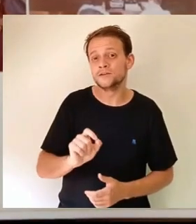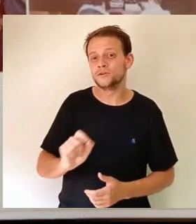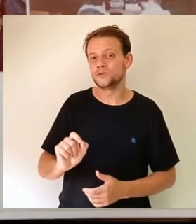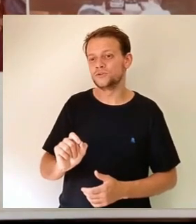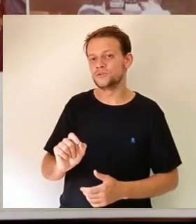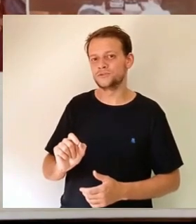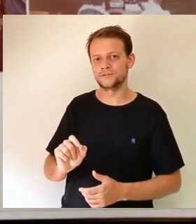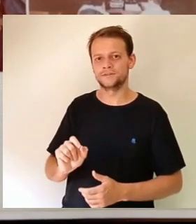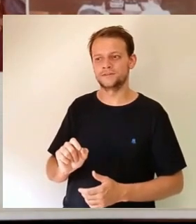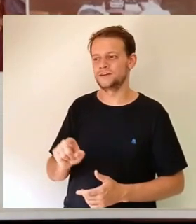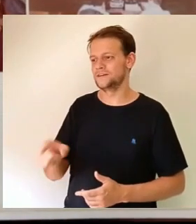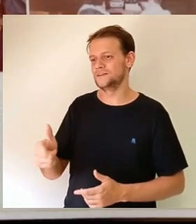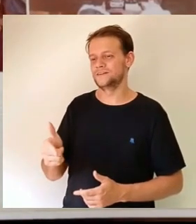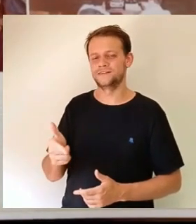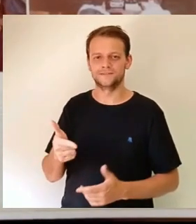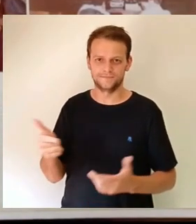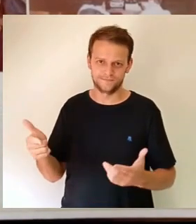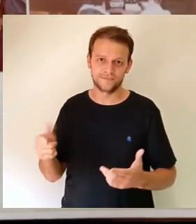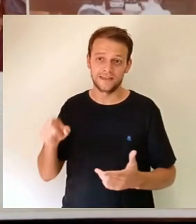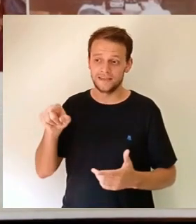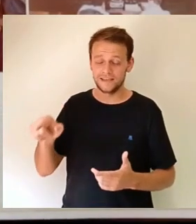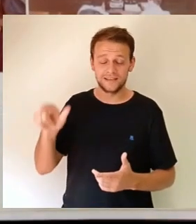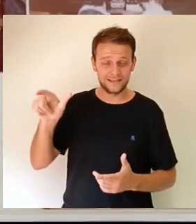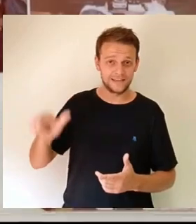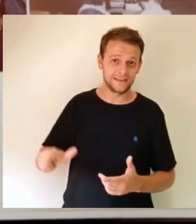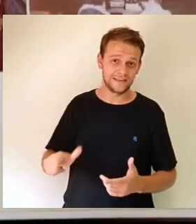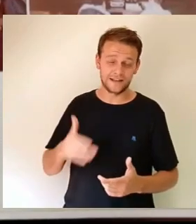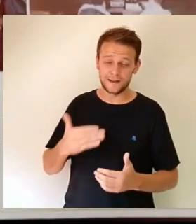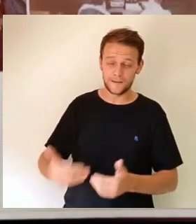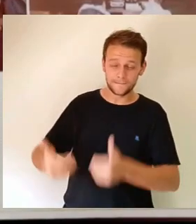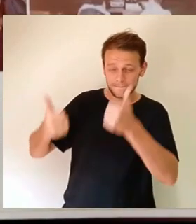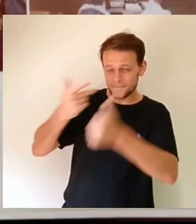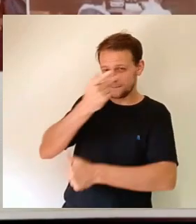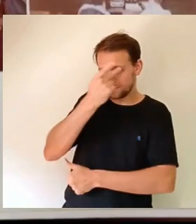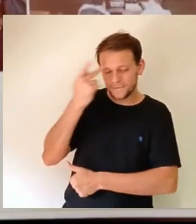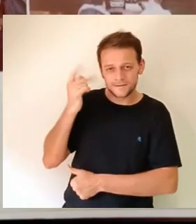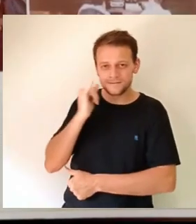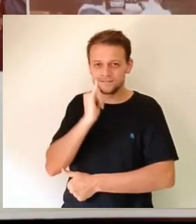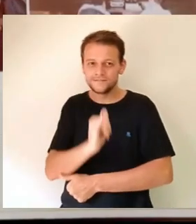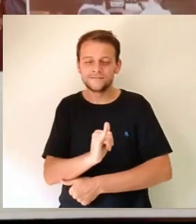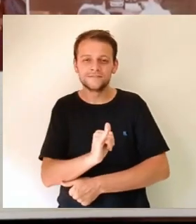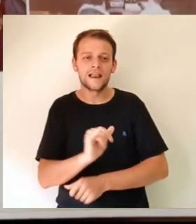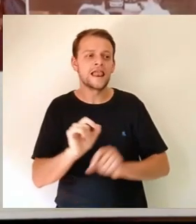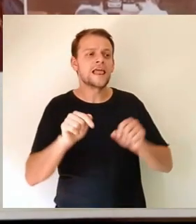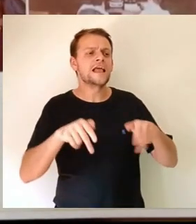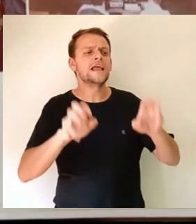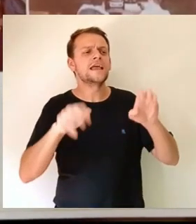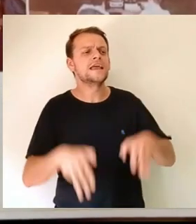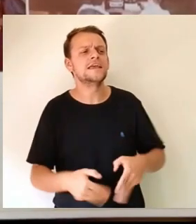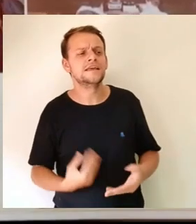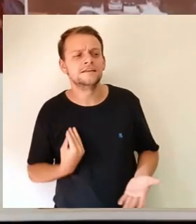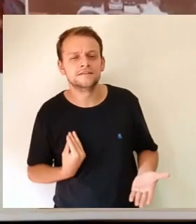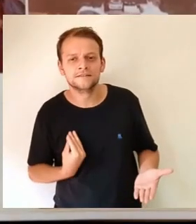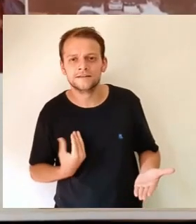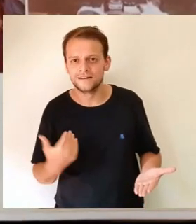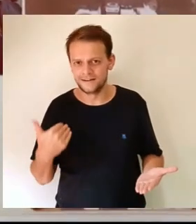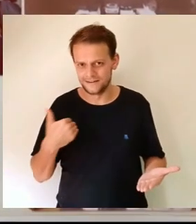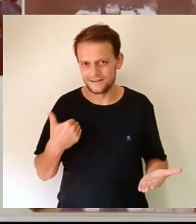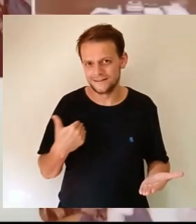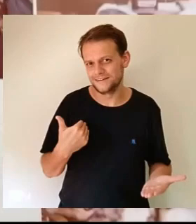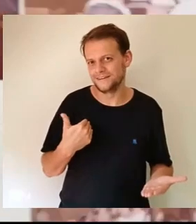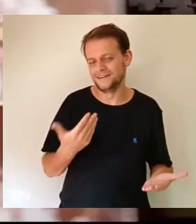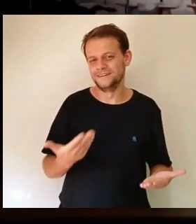o meu interesse era até porque, como ele não está mais, ele seria uma pessoa, a melhor pessoa para identificar quem está aqui.